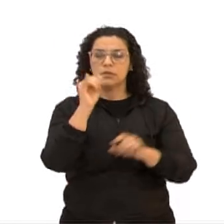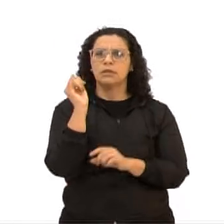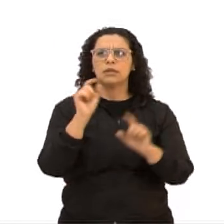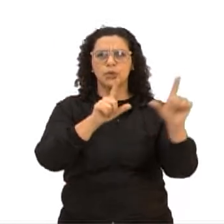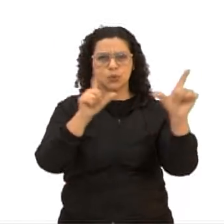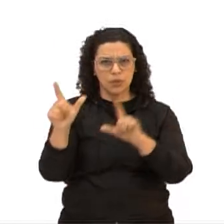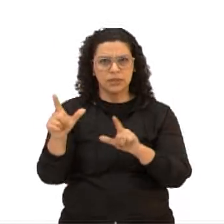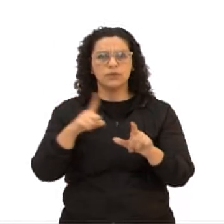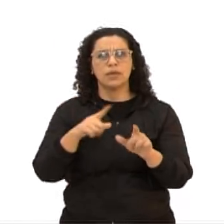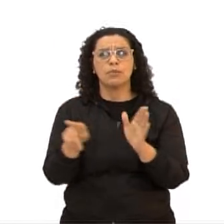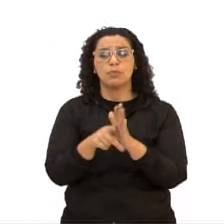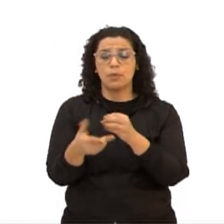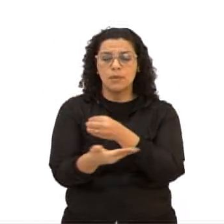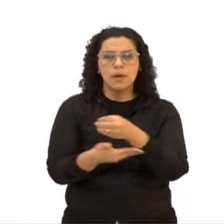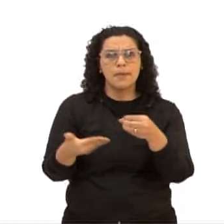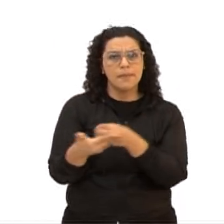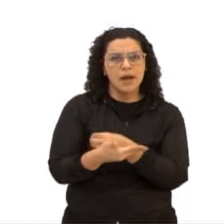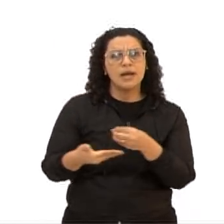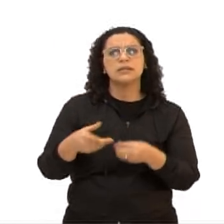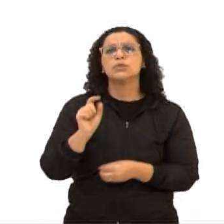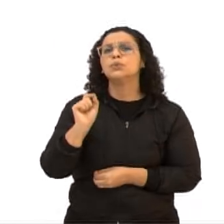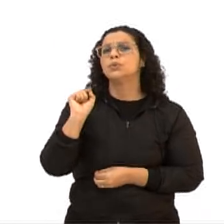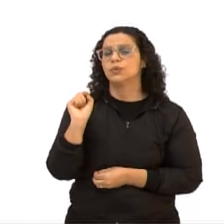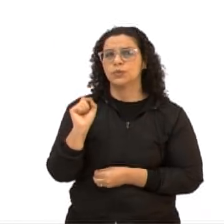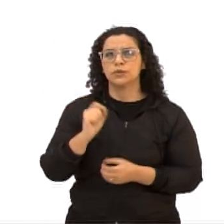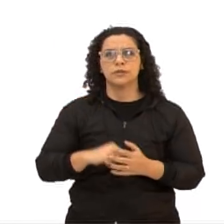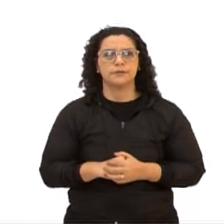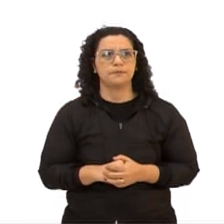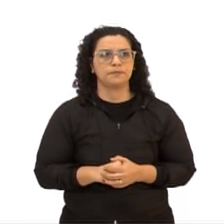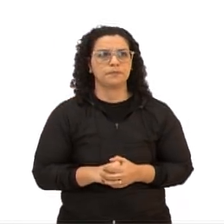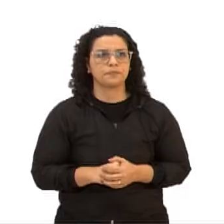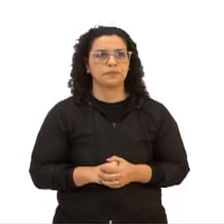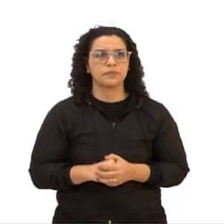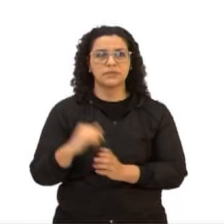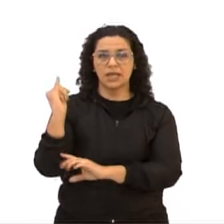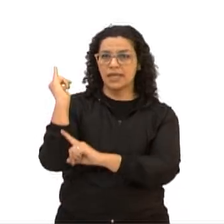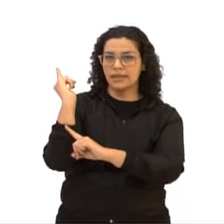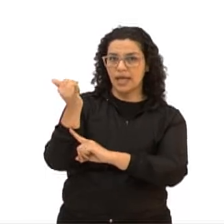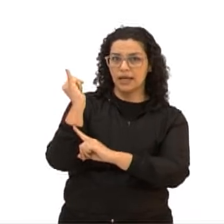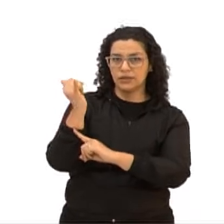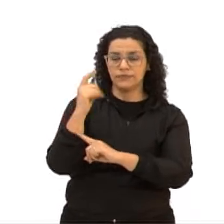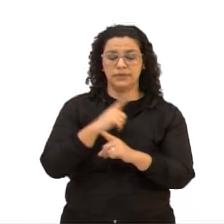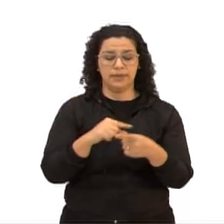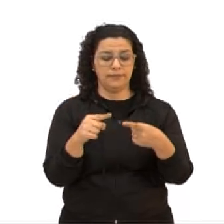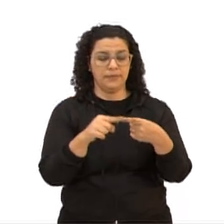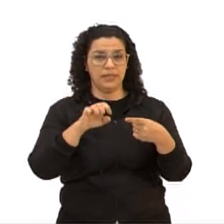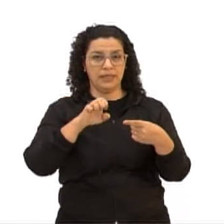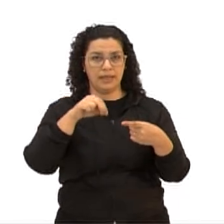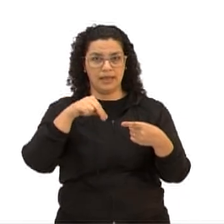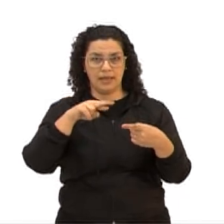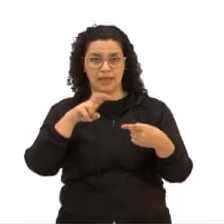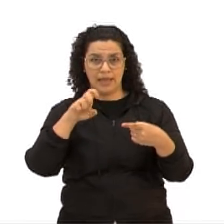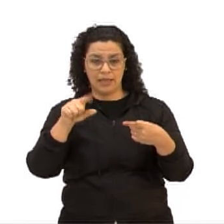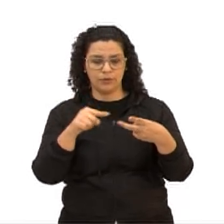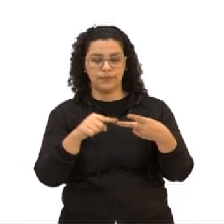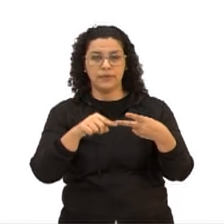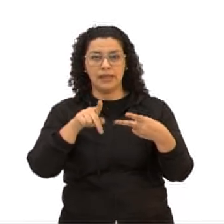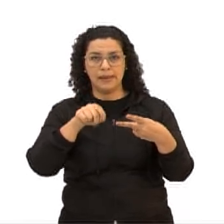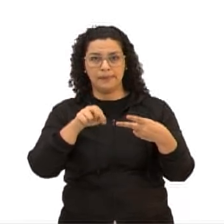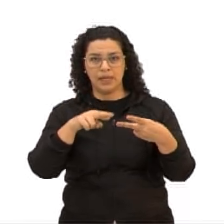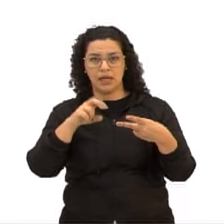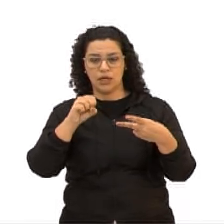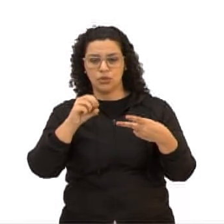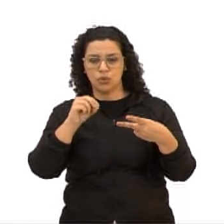possui seus fundamentos básicos das narrativas: enredo,